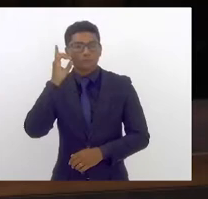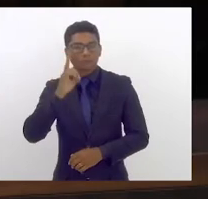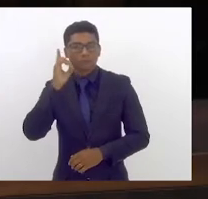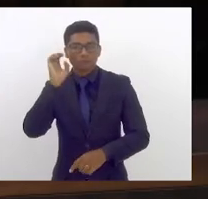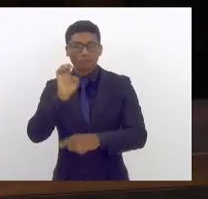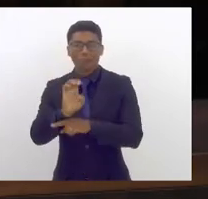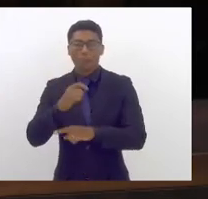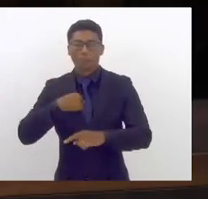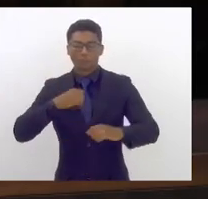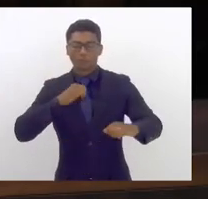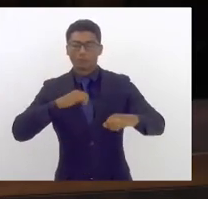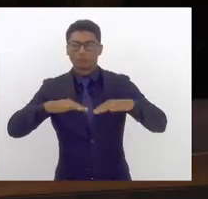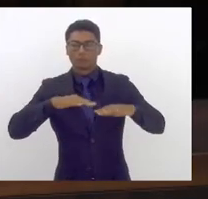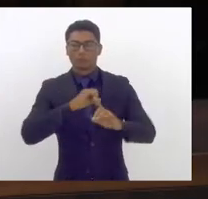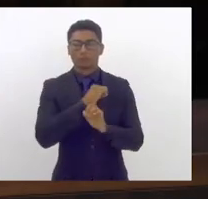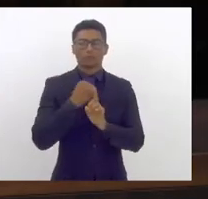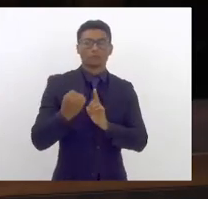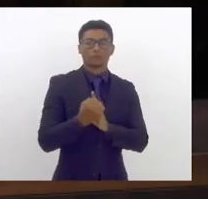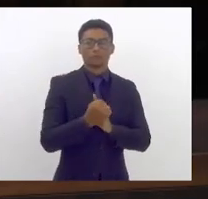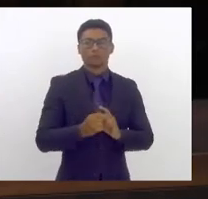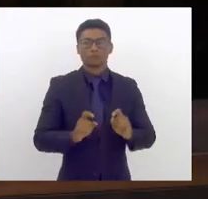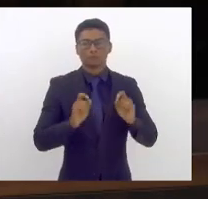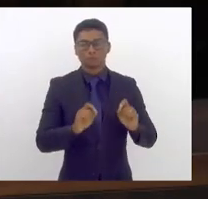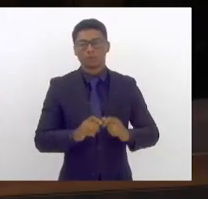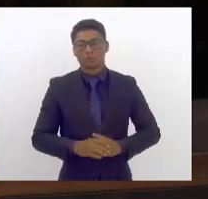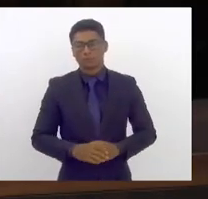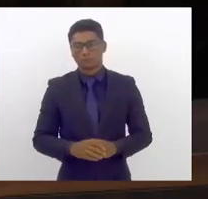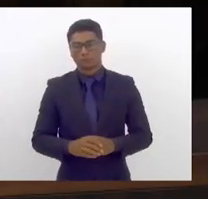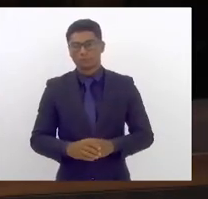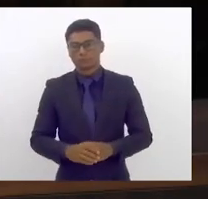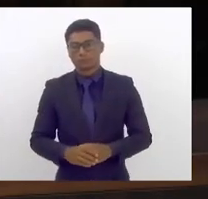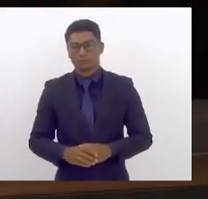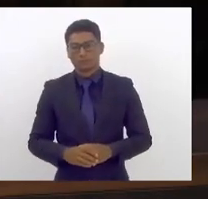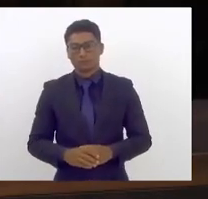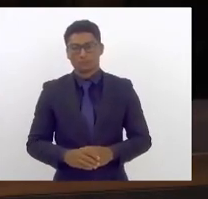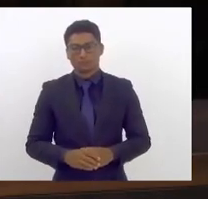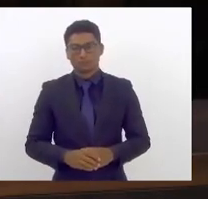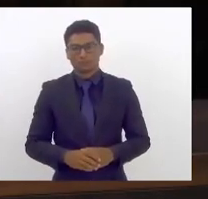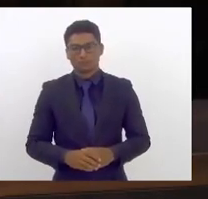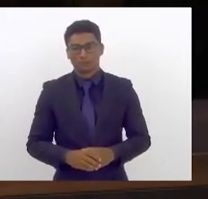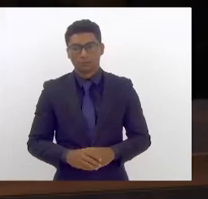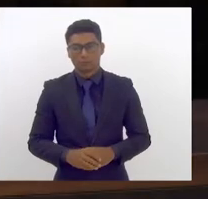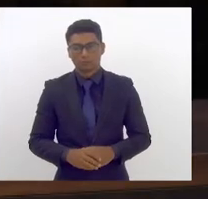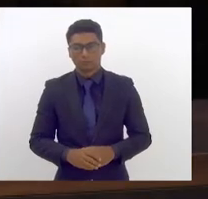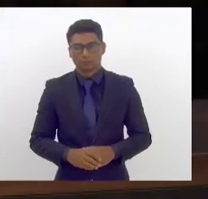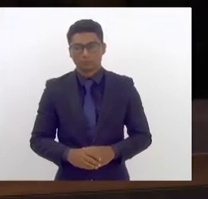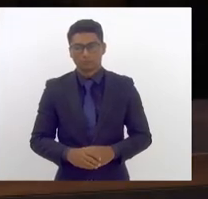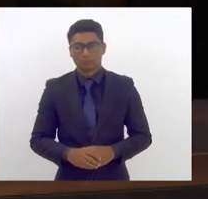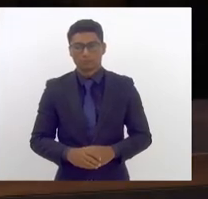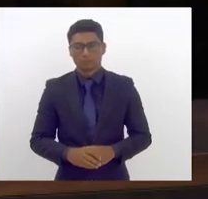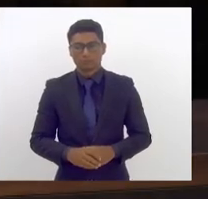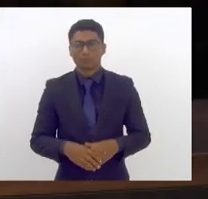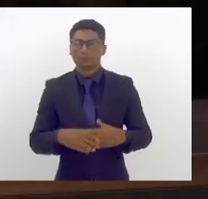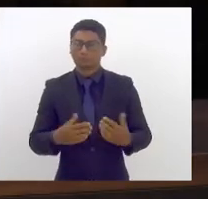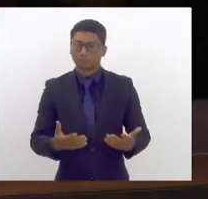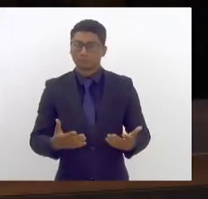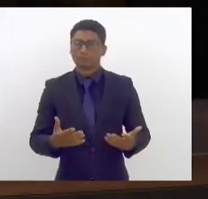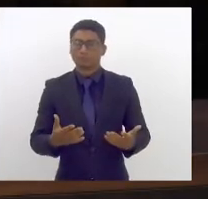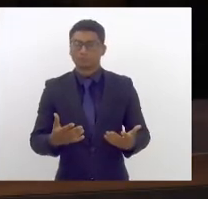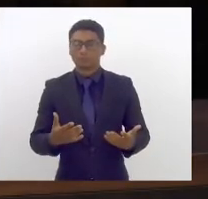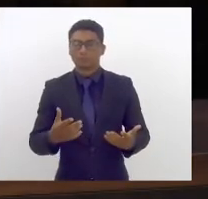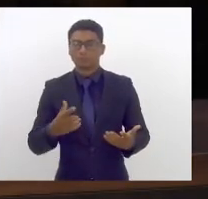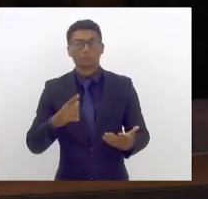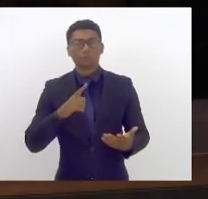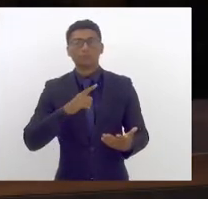de um movimento social que faz que tem a essência digamos na sua